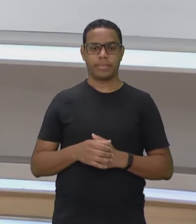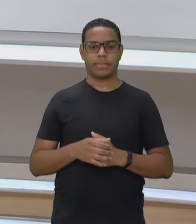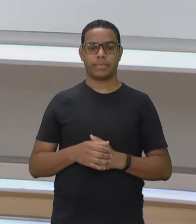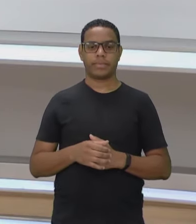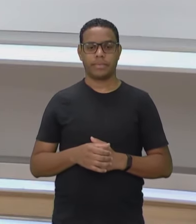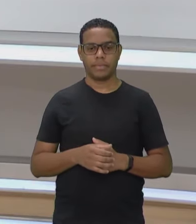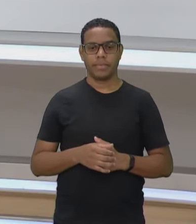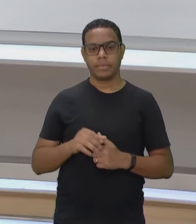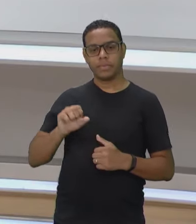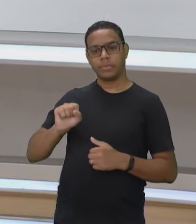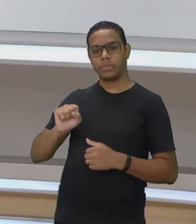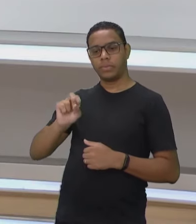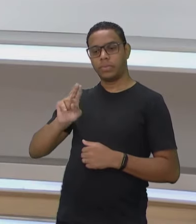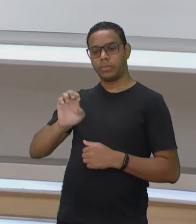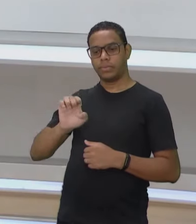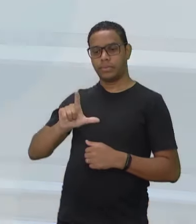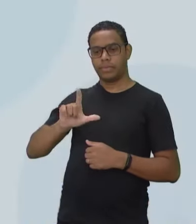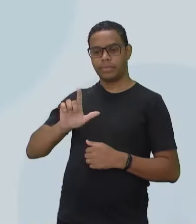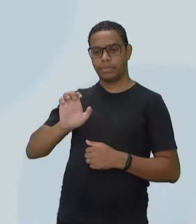e da Suelen.